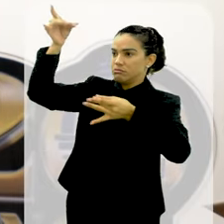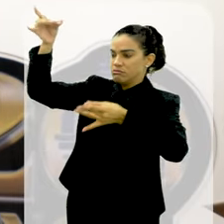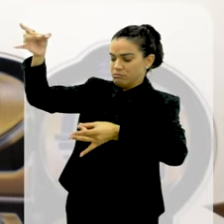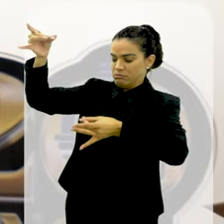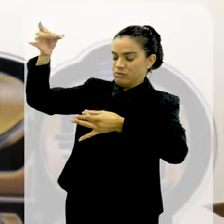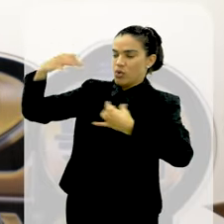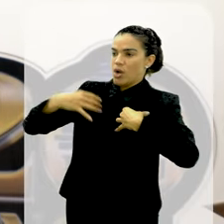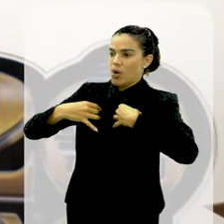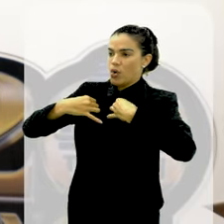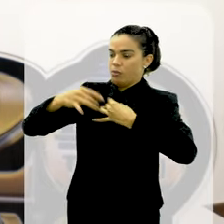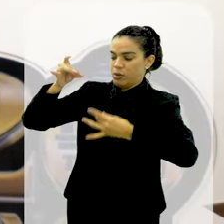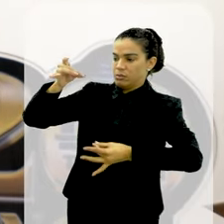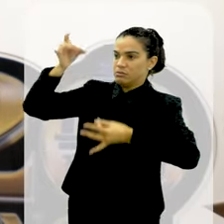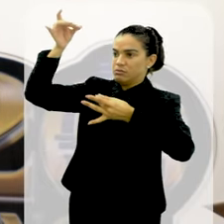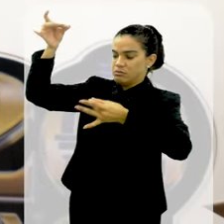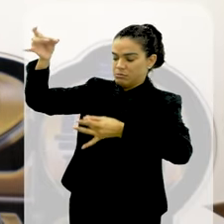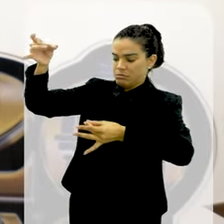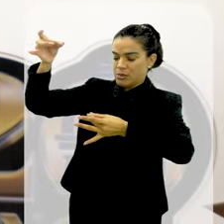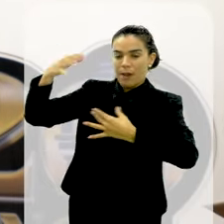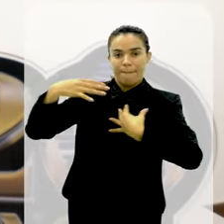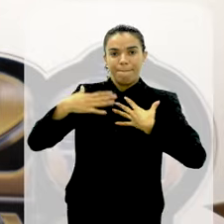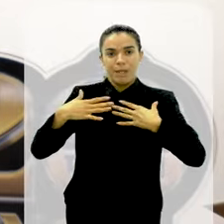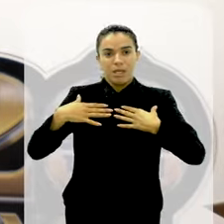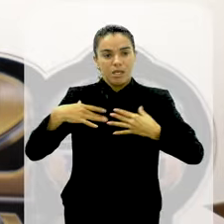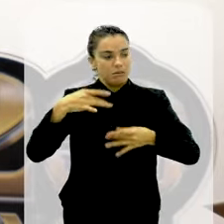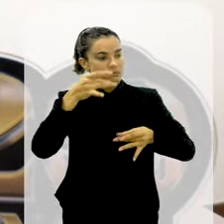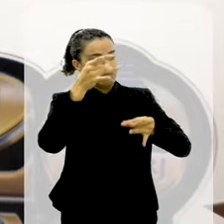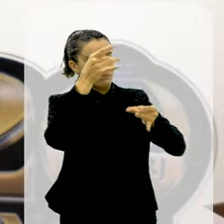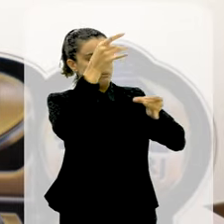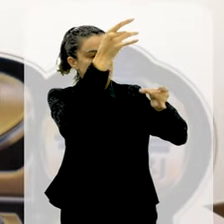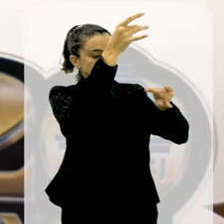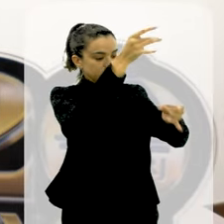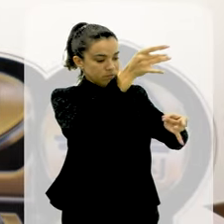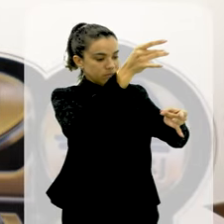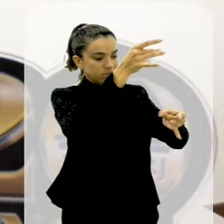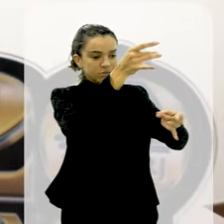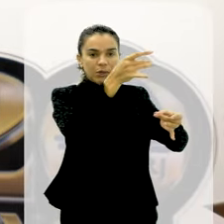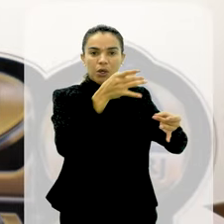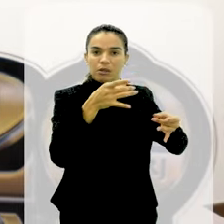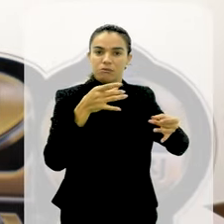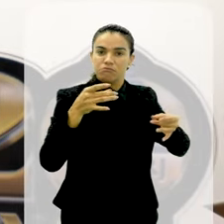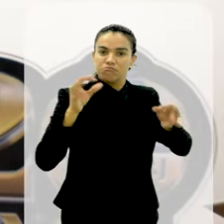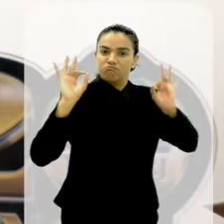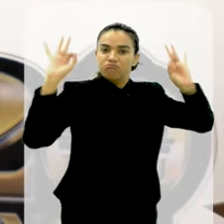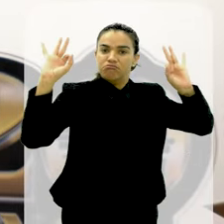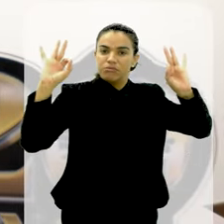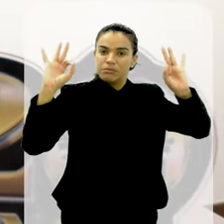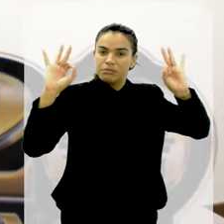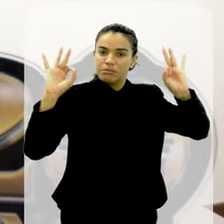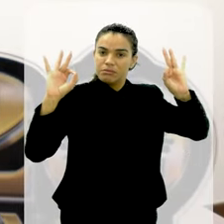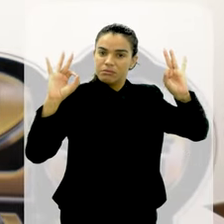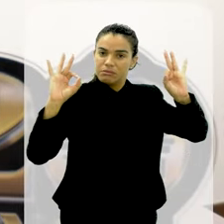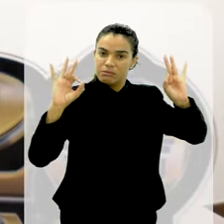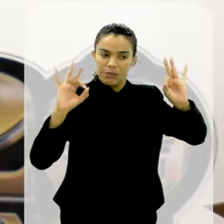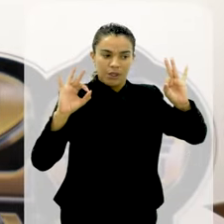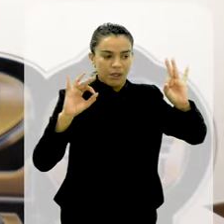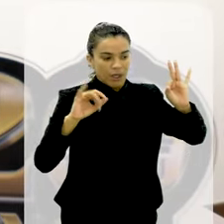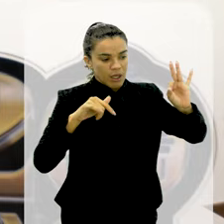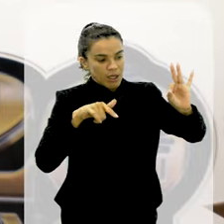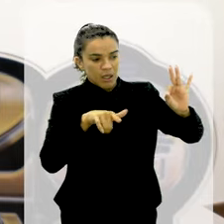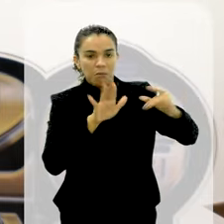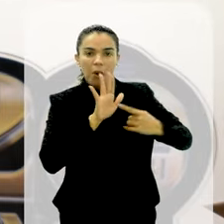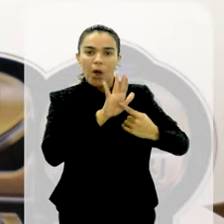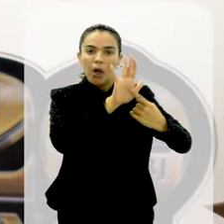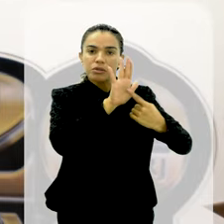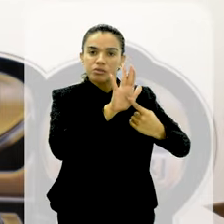uma alegoria sua, uma alegoria minha, uma alegoria, enfim, de outros carnavalescos. Você